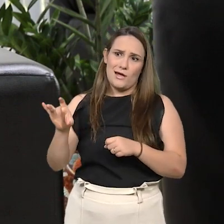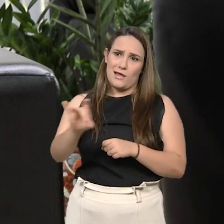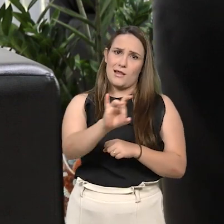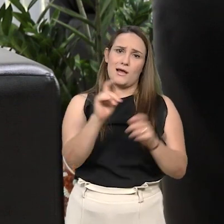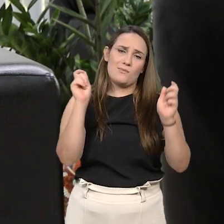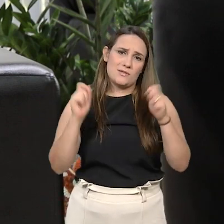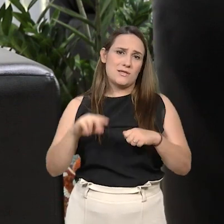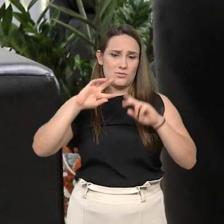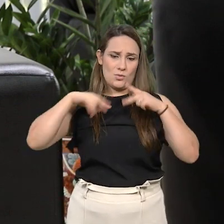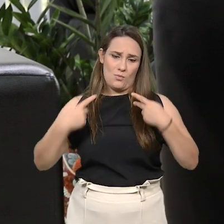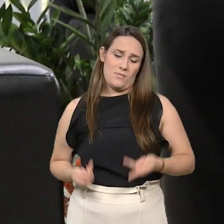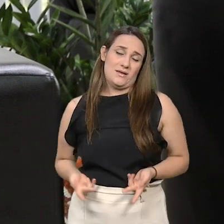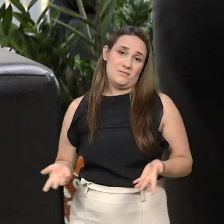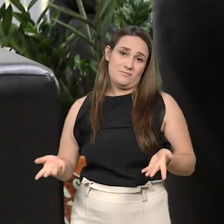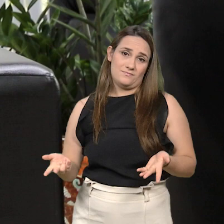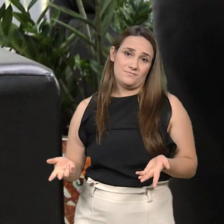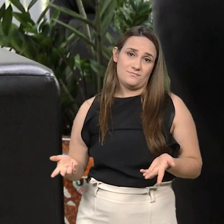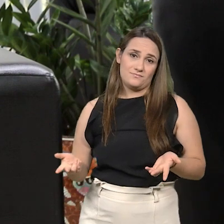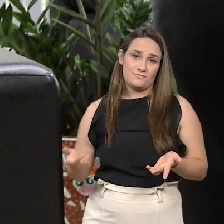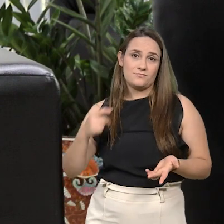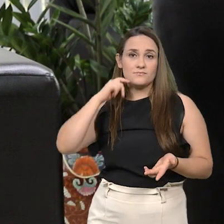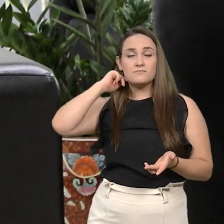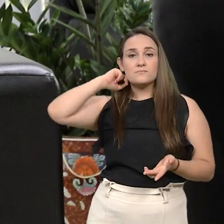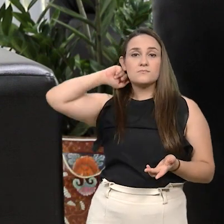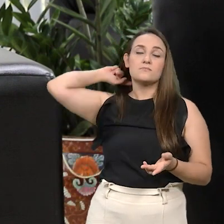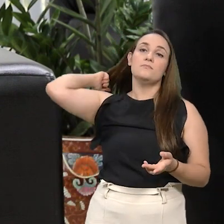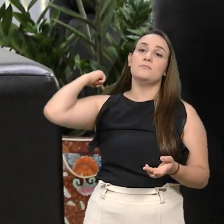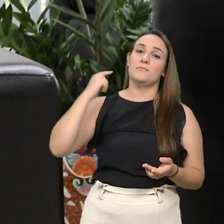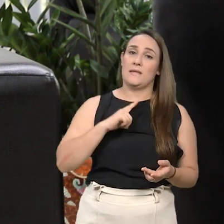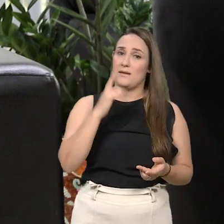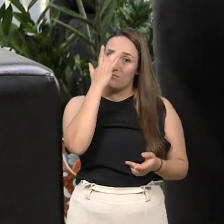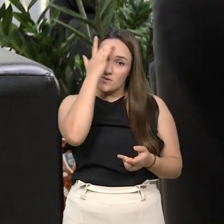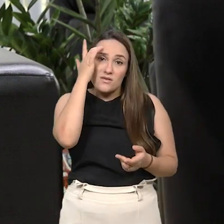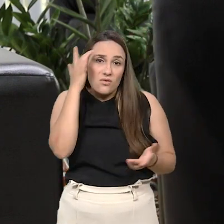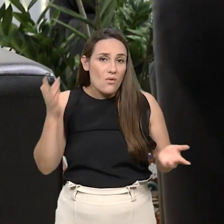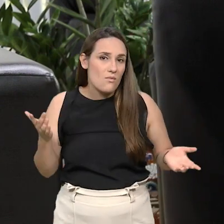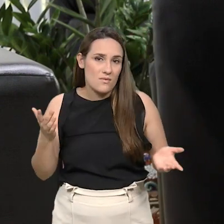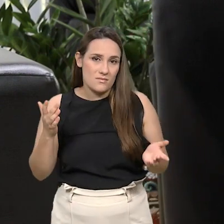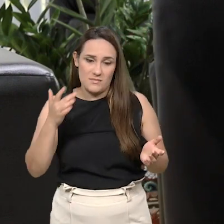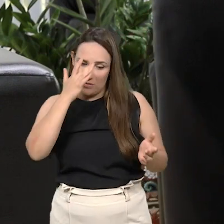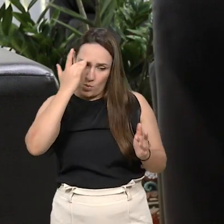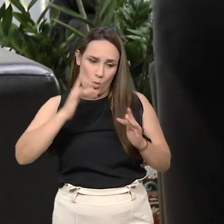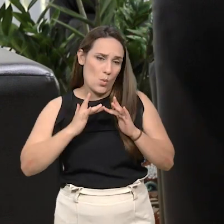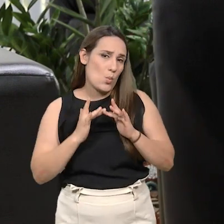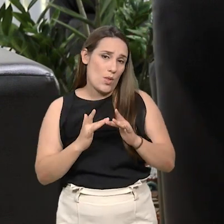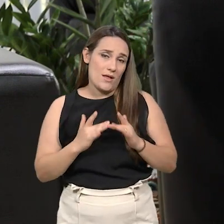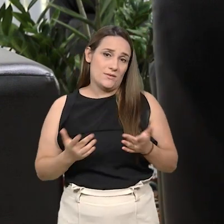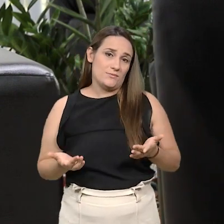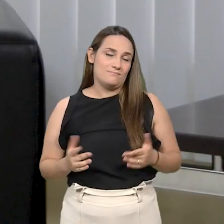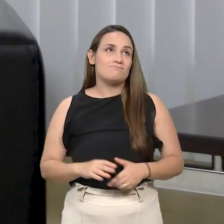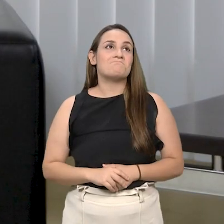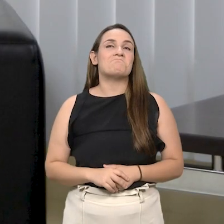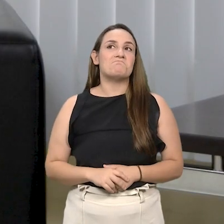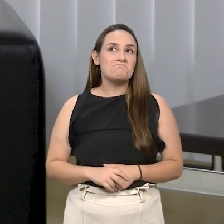com muita tecnologia, não podemos esquecer que nós estamos com pessoas e é para as pessoas que se trabalham. Certo. E aí o senhor